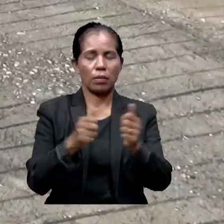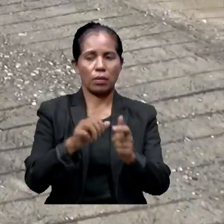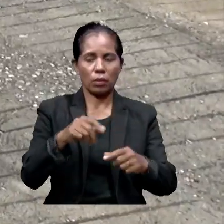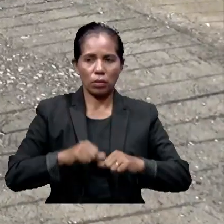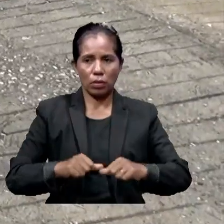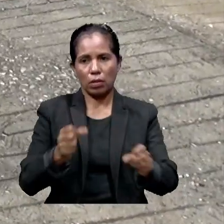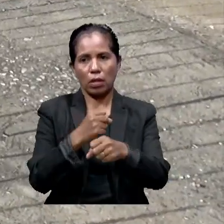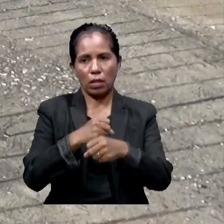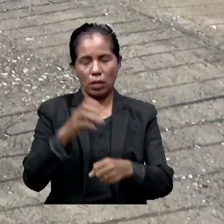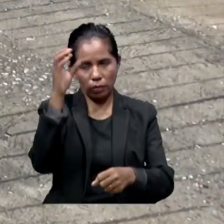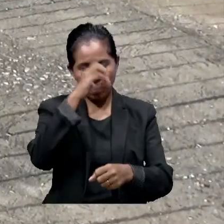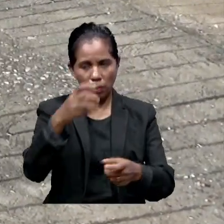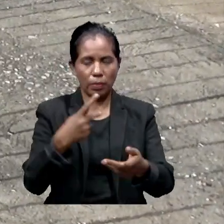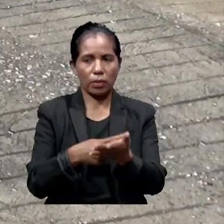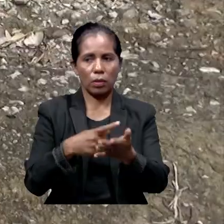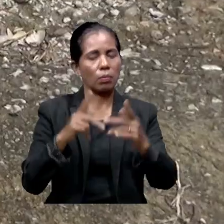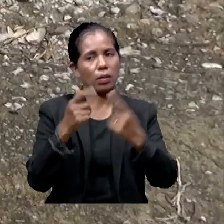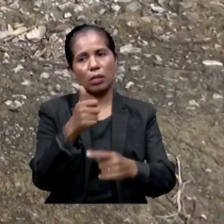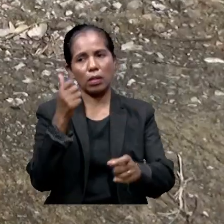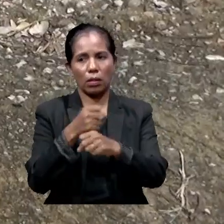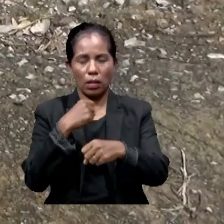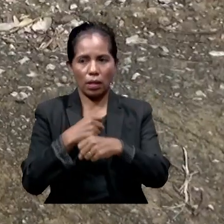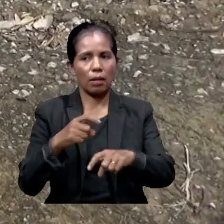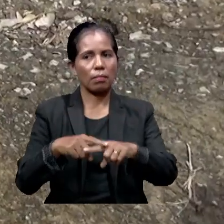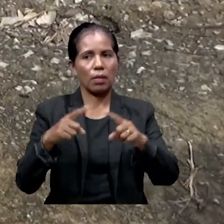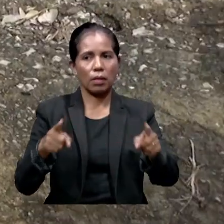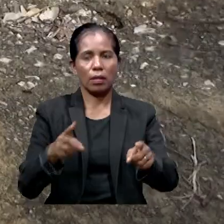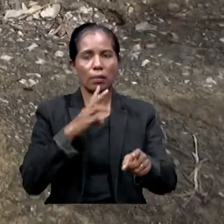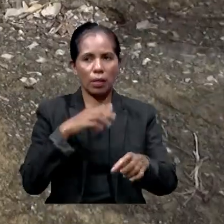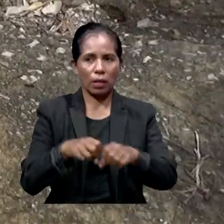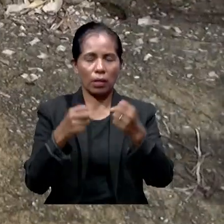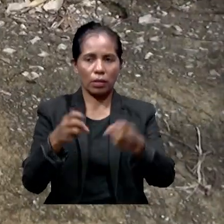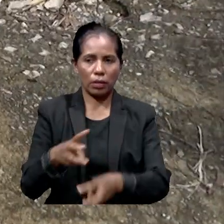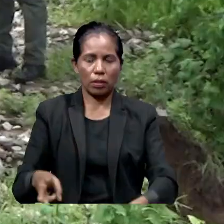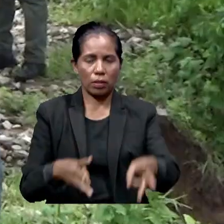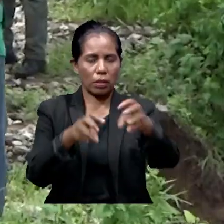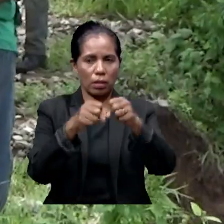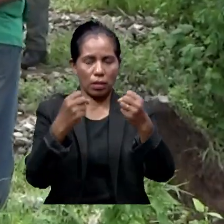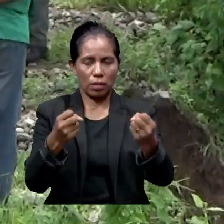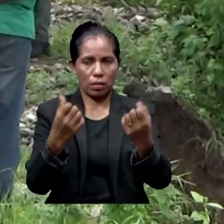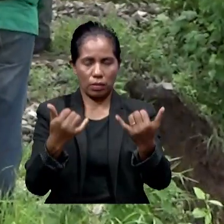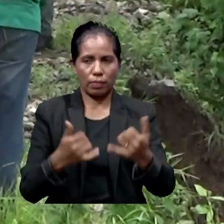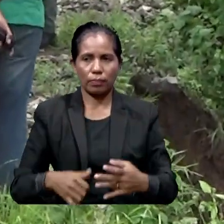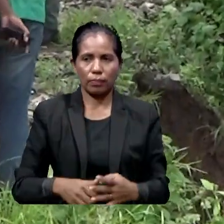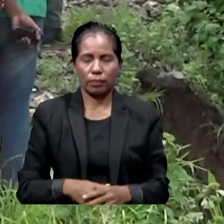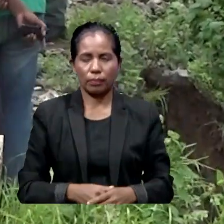halo observação ba projeto nebe companhia balung halona mai be sobo ho di halo estrada kuak badadang Abraham Ambral GMN